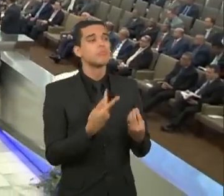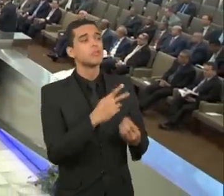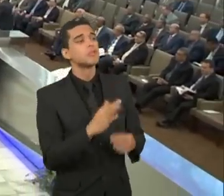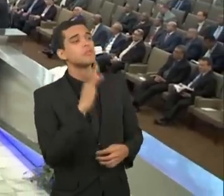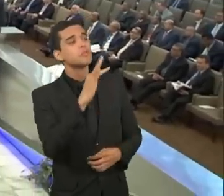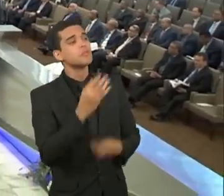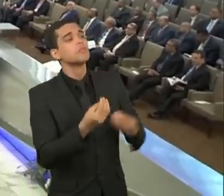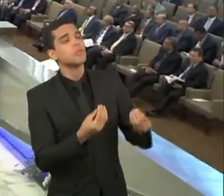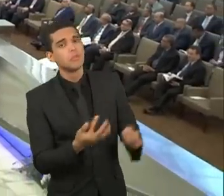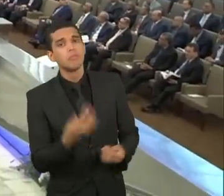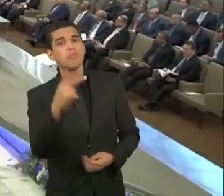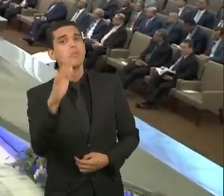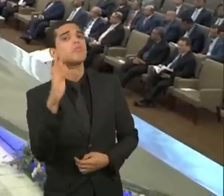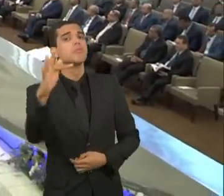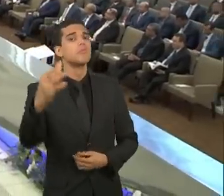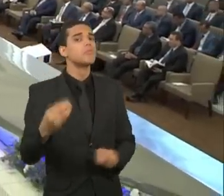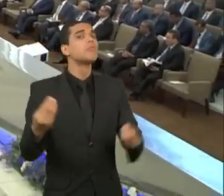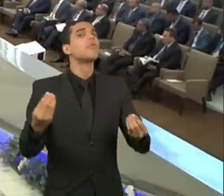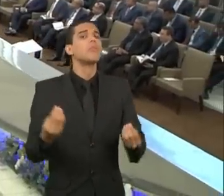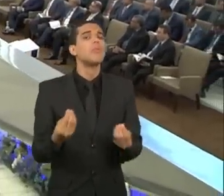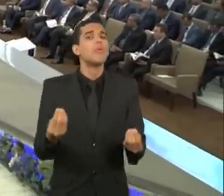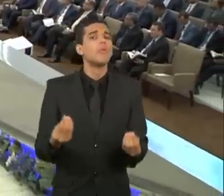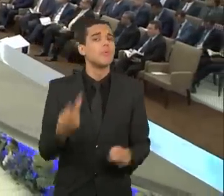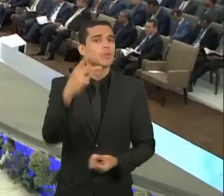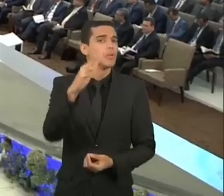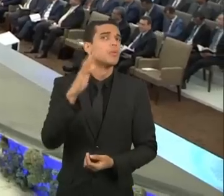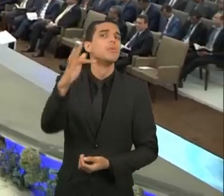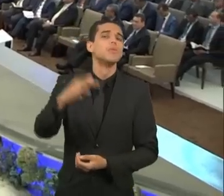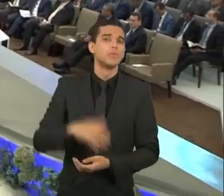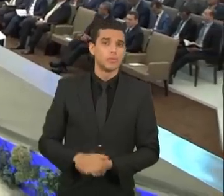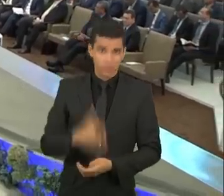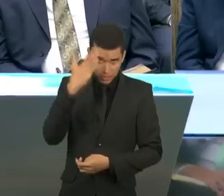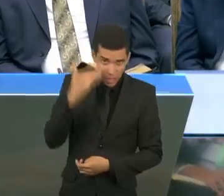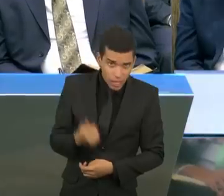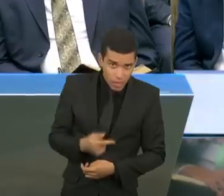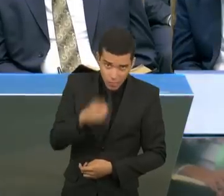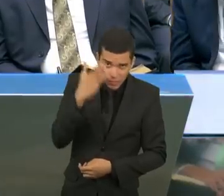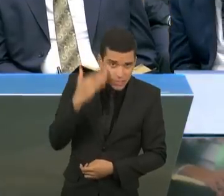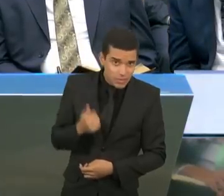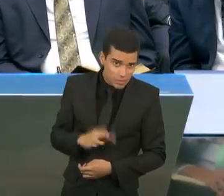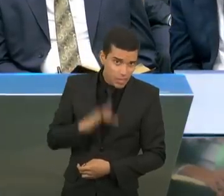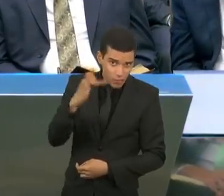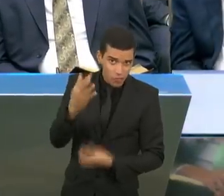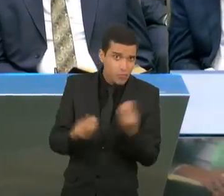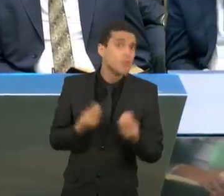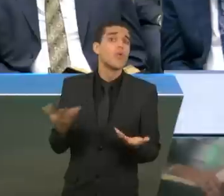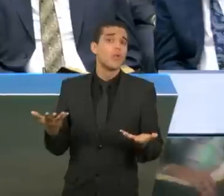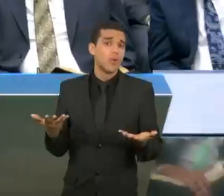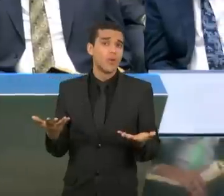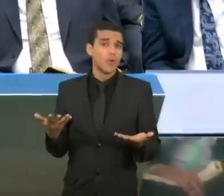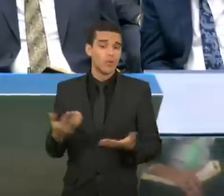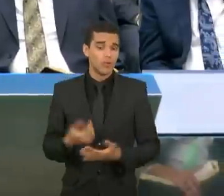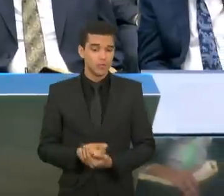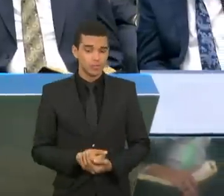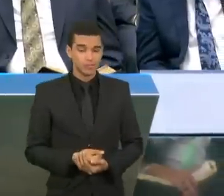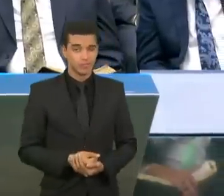Como é? Como é? Tu tem controle sobre ele?